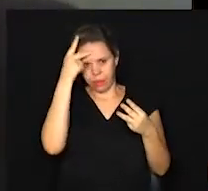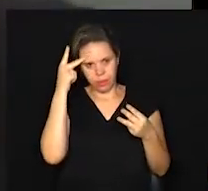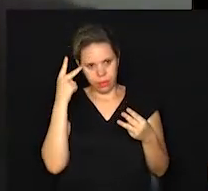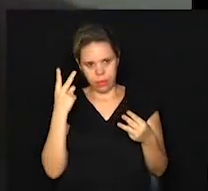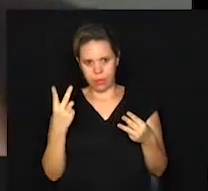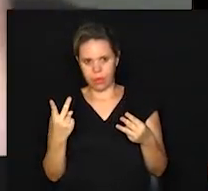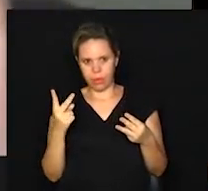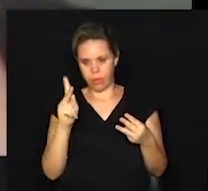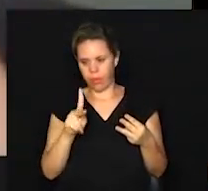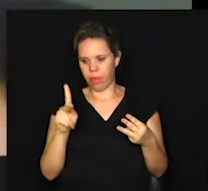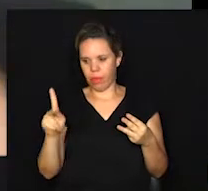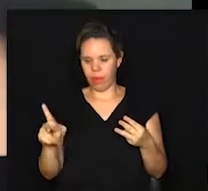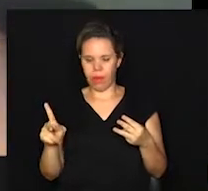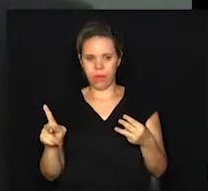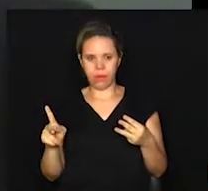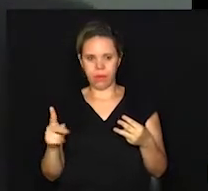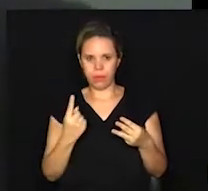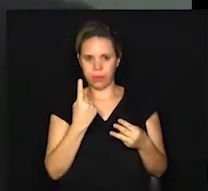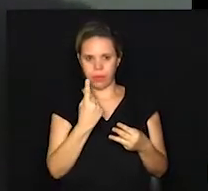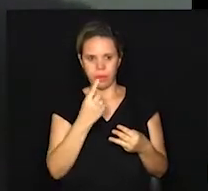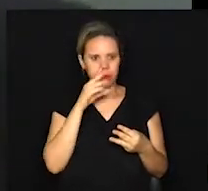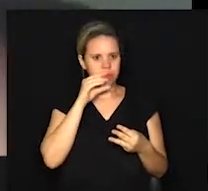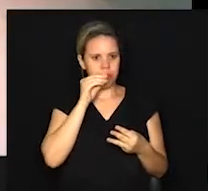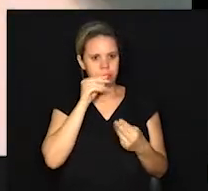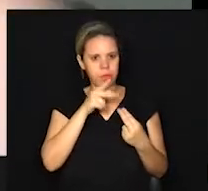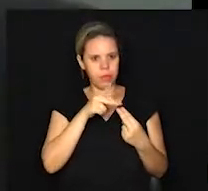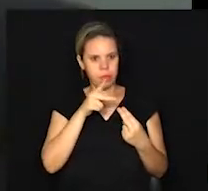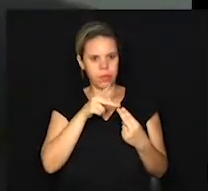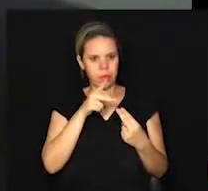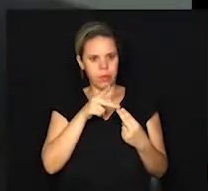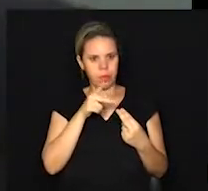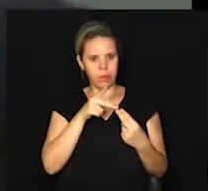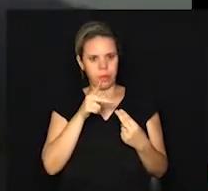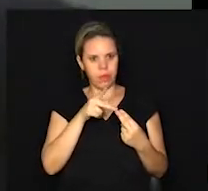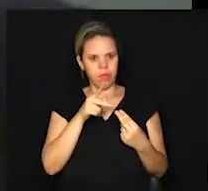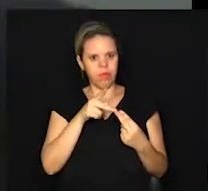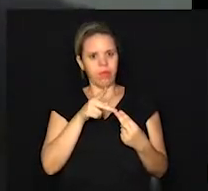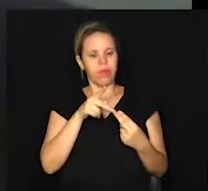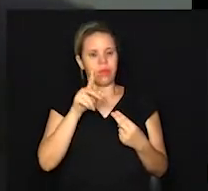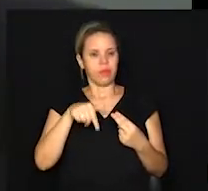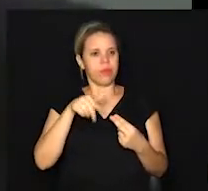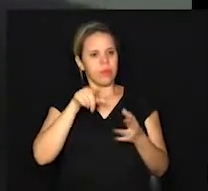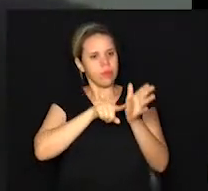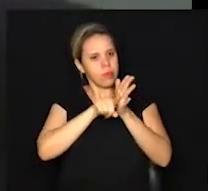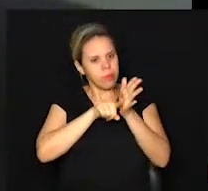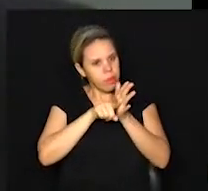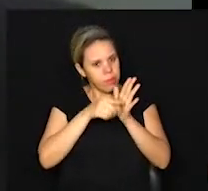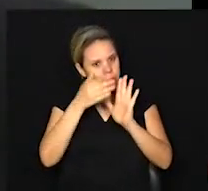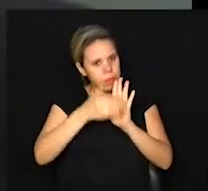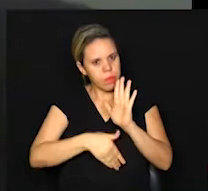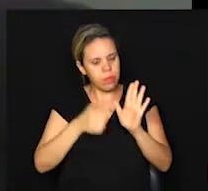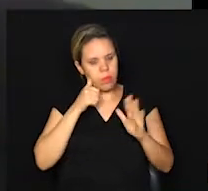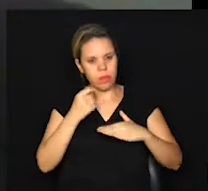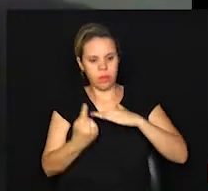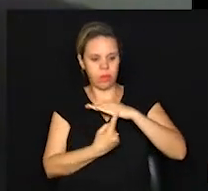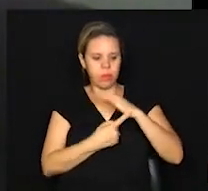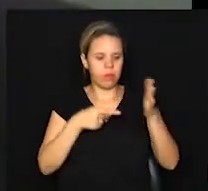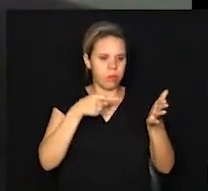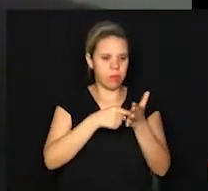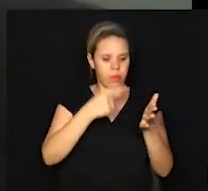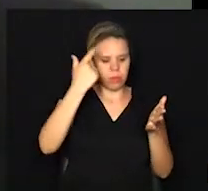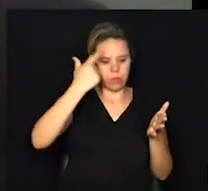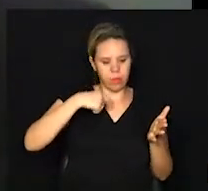dois professores e um funcionário da Unip se encontravam como comissão sindicante, a minha cliente denunciante e